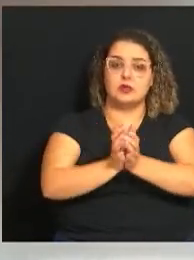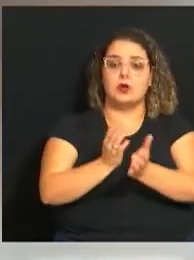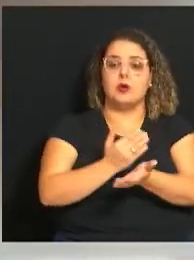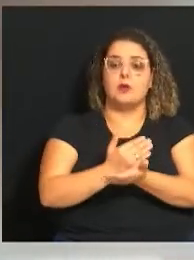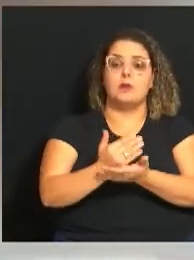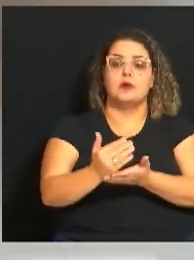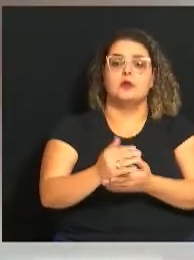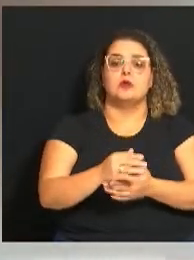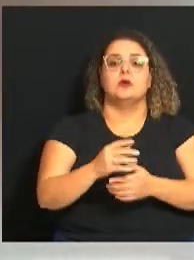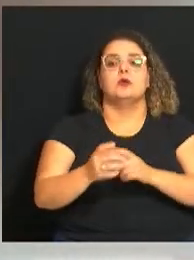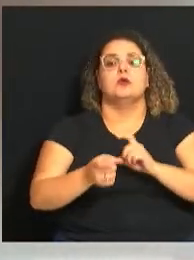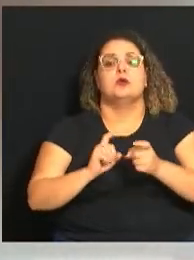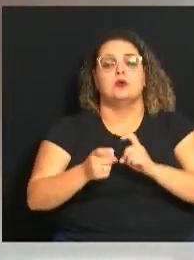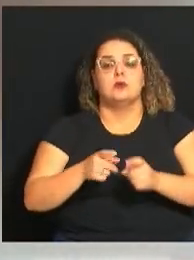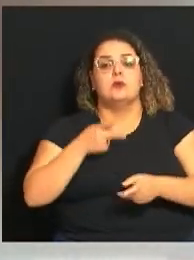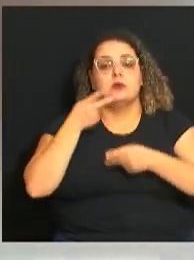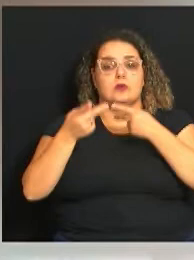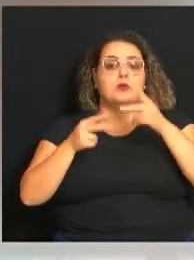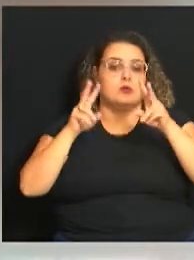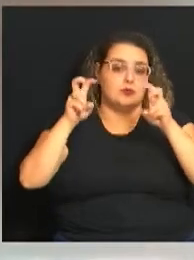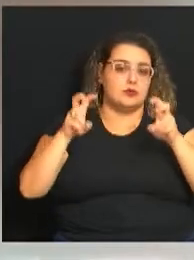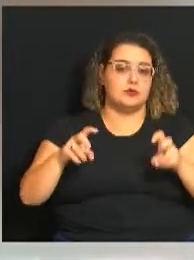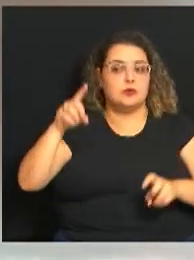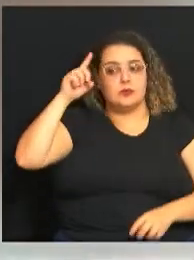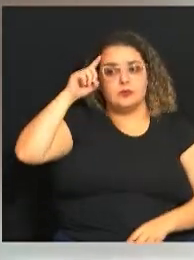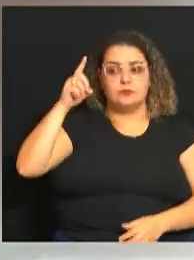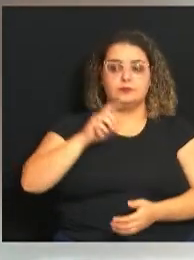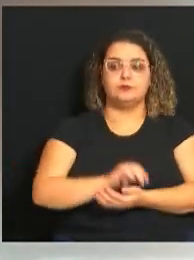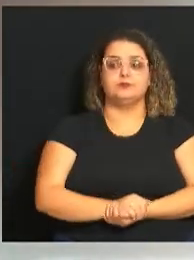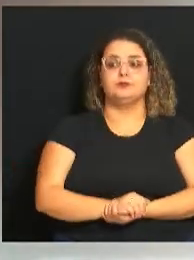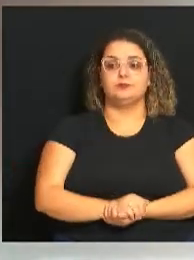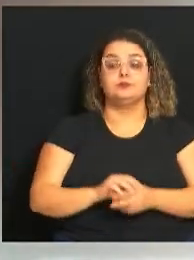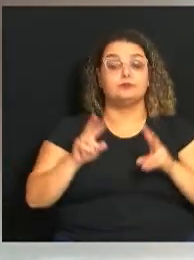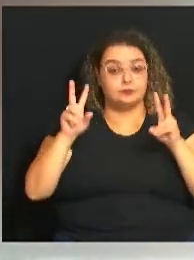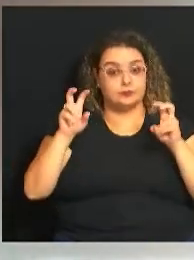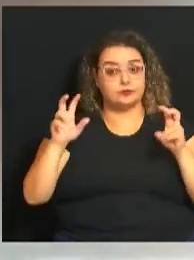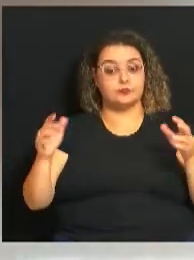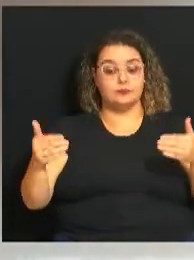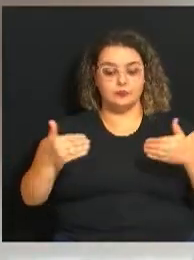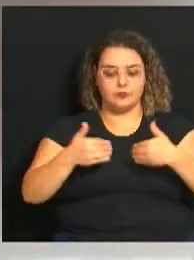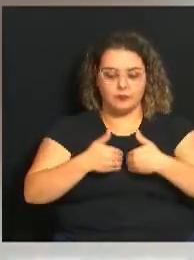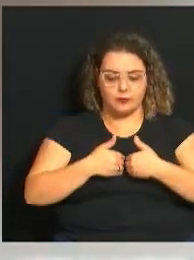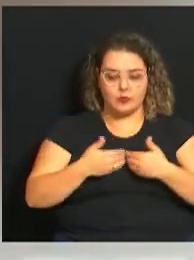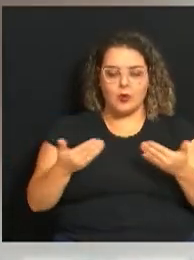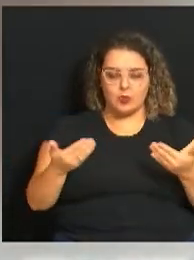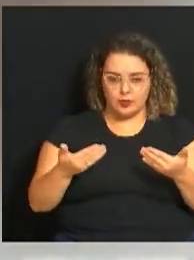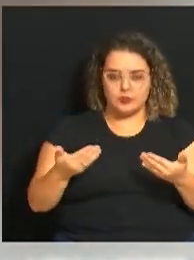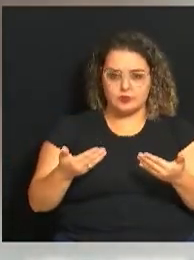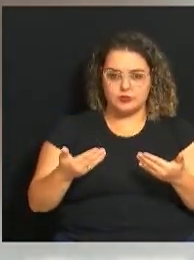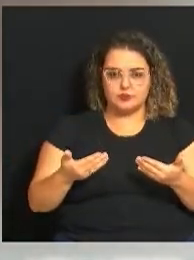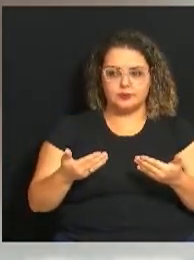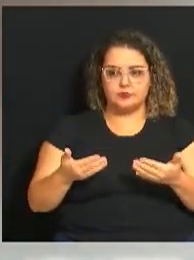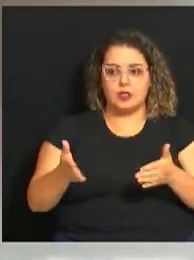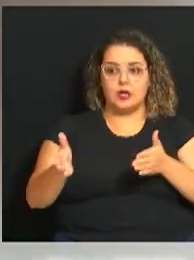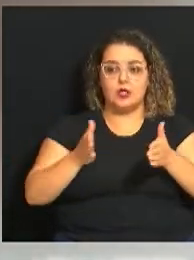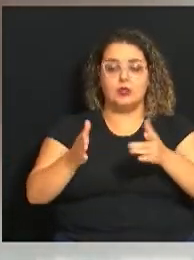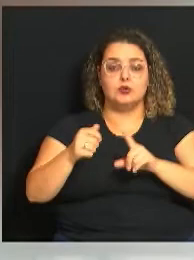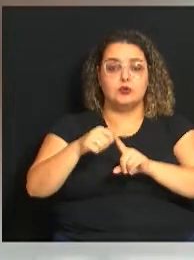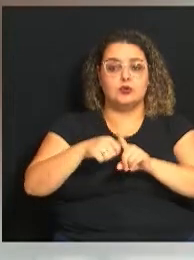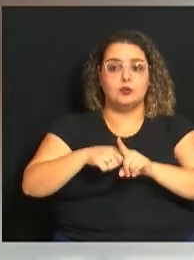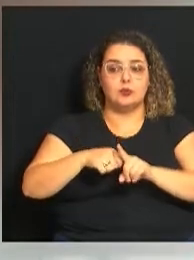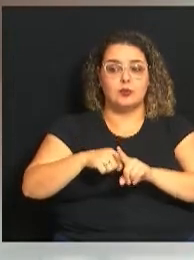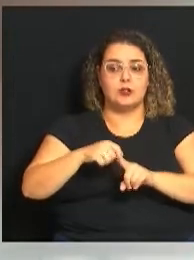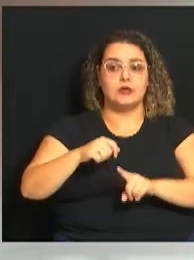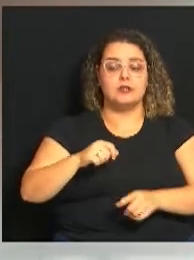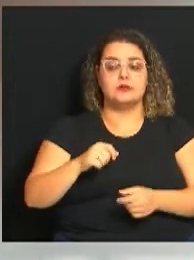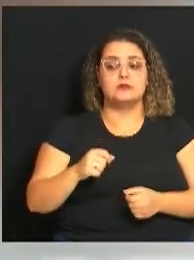reunião falando sobre o tema do dia. E o tema hoje será o autismo, né? Nós estamos num mês aí que nós